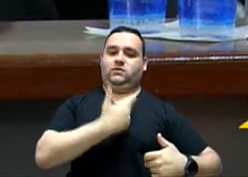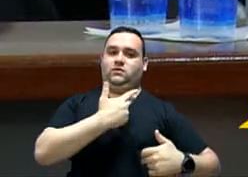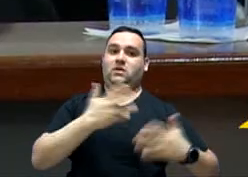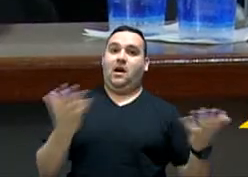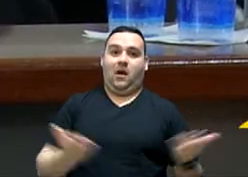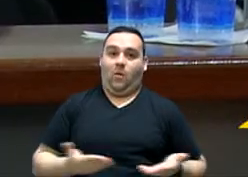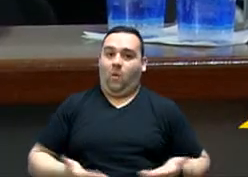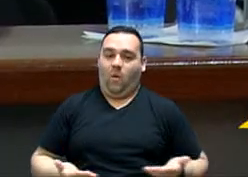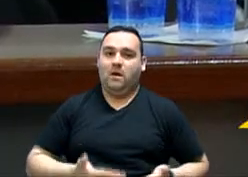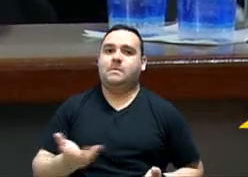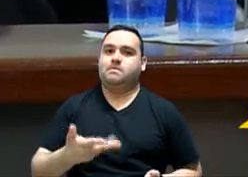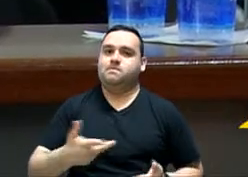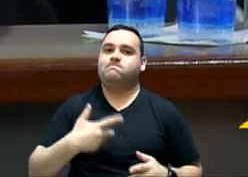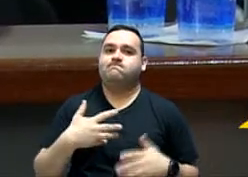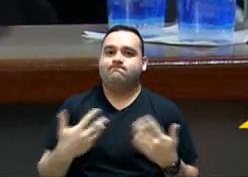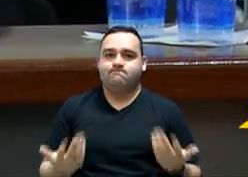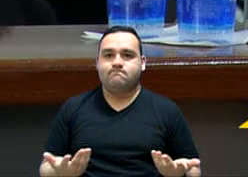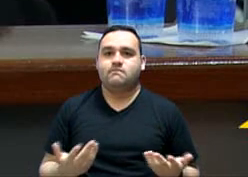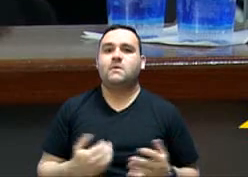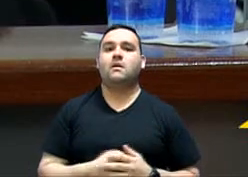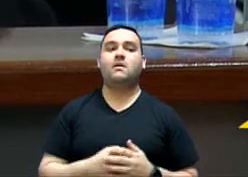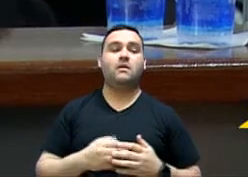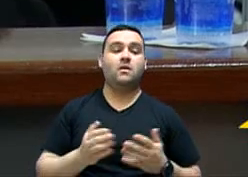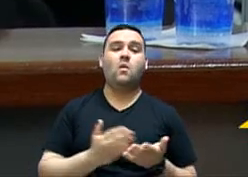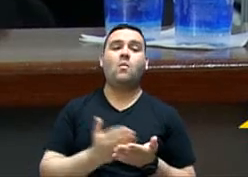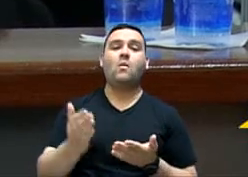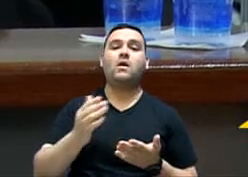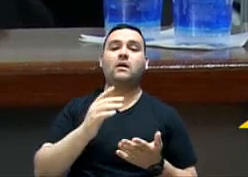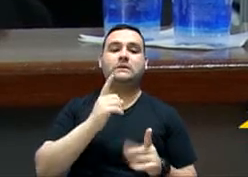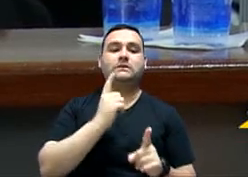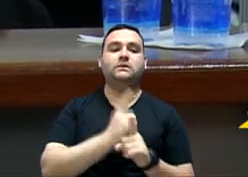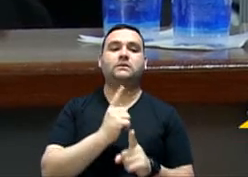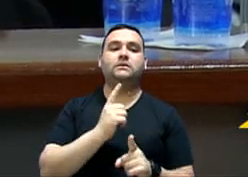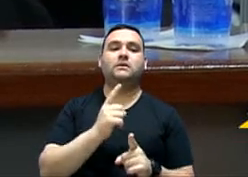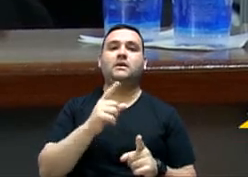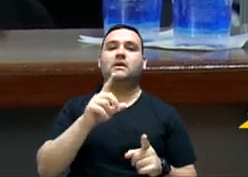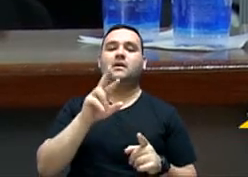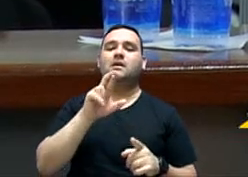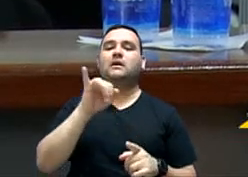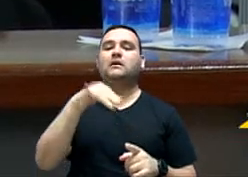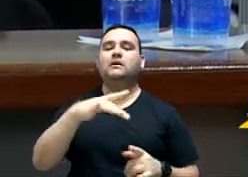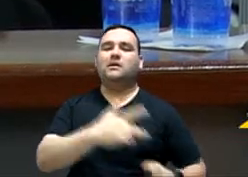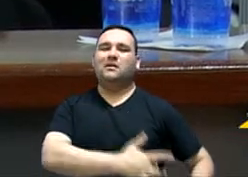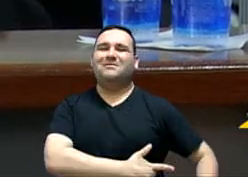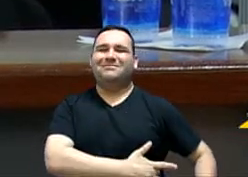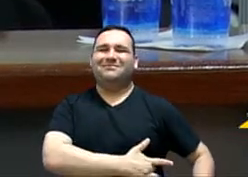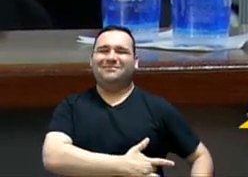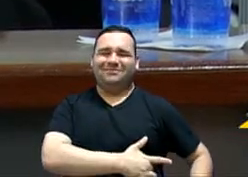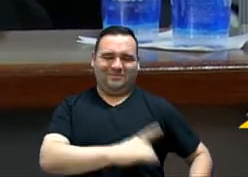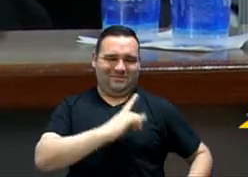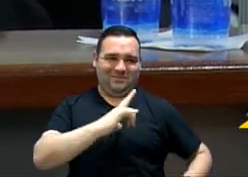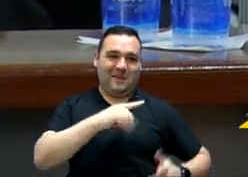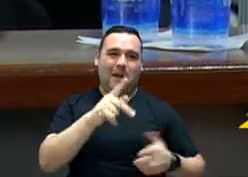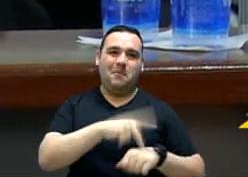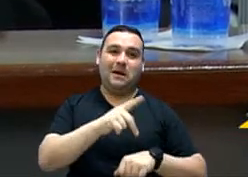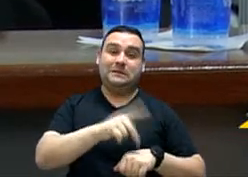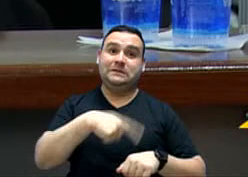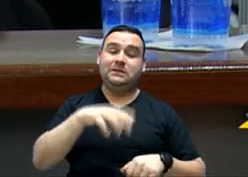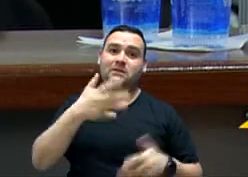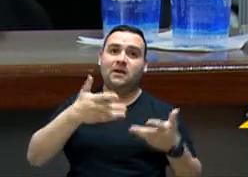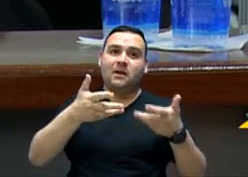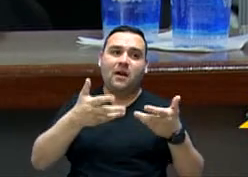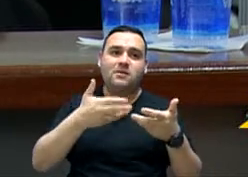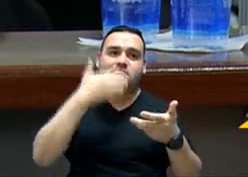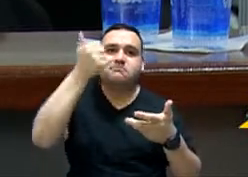cirúrgico agora. Verdade. Então, começou aí com uma identificação numa pedra no rim, então fica aqui nossos votos de pronta